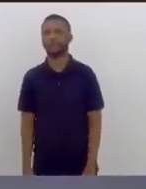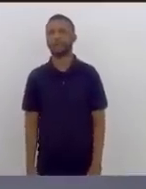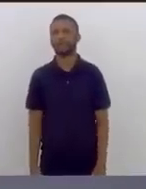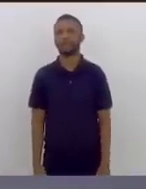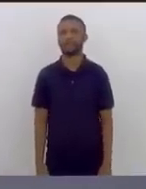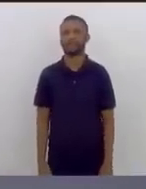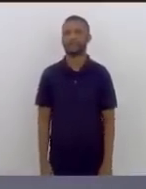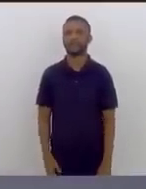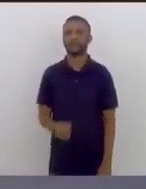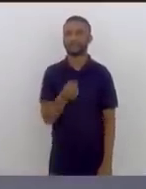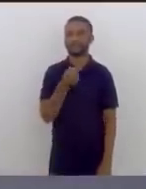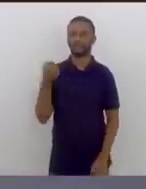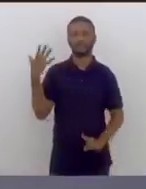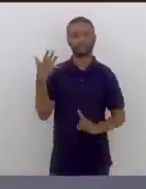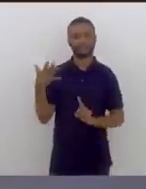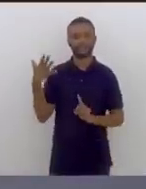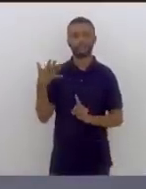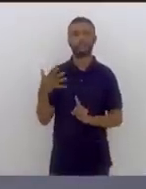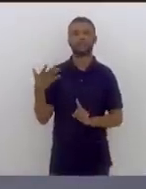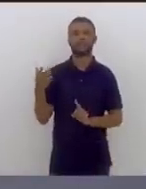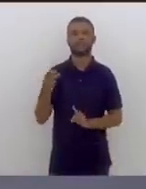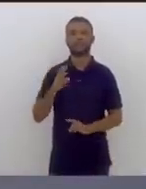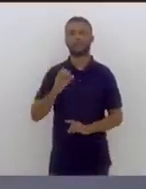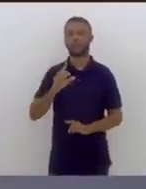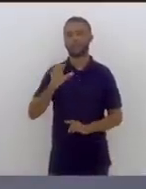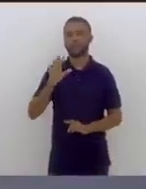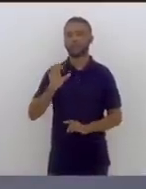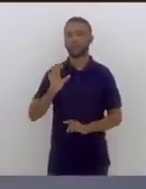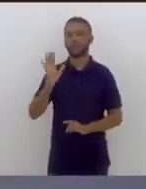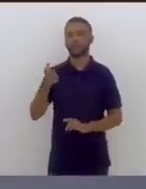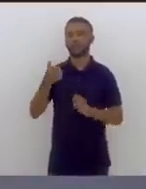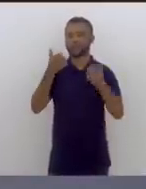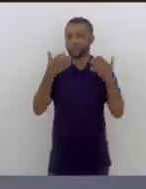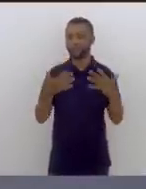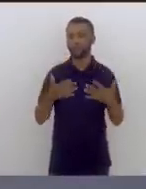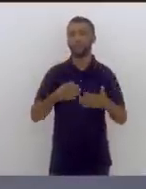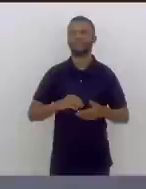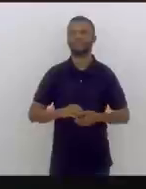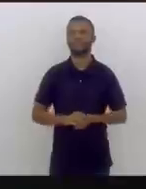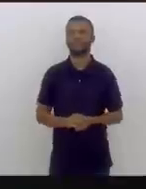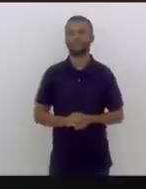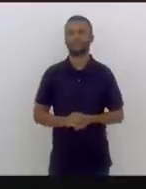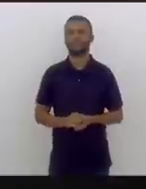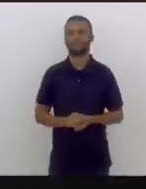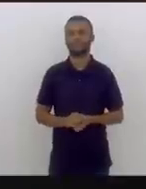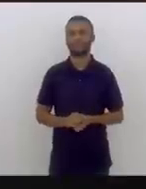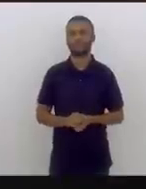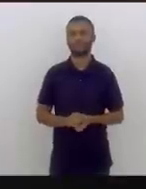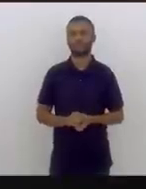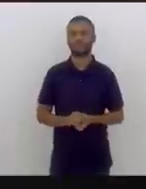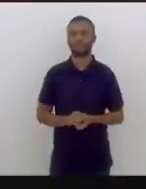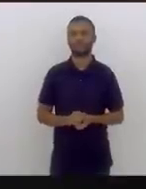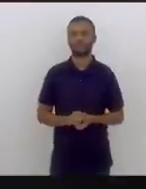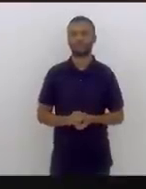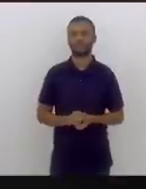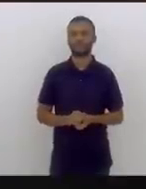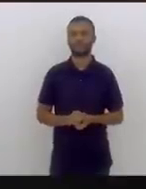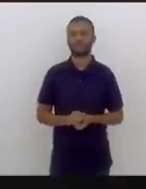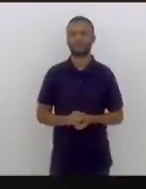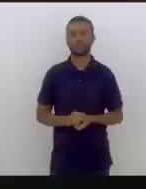passar a palavra então aqui para o Wallace já falou eu só vou encerrar solicitando Portugal sou a gente